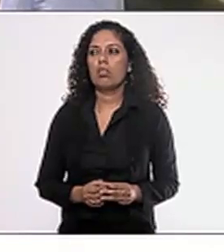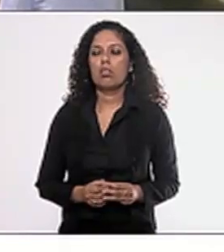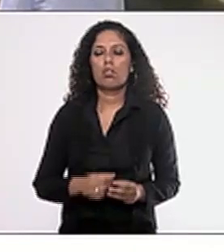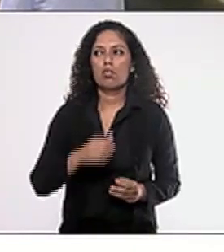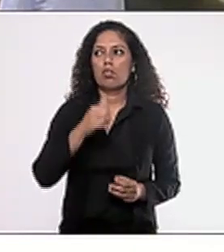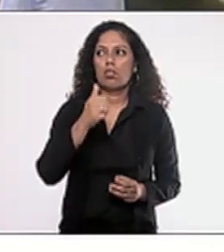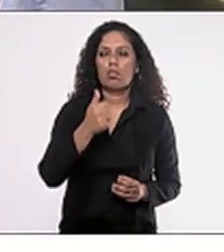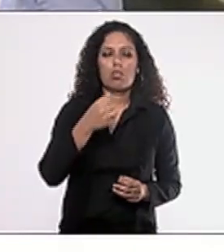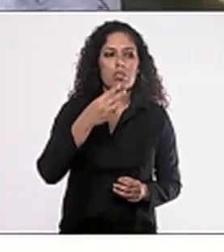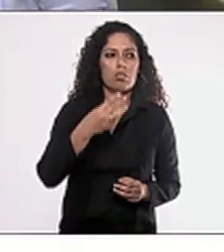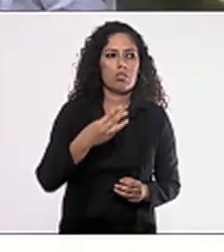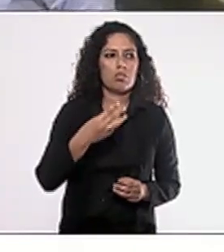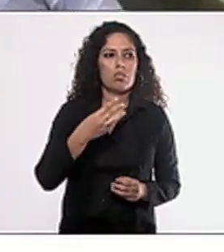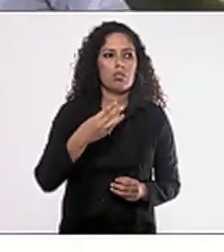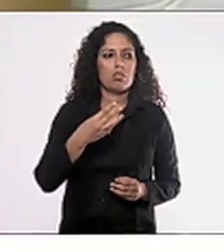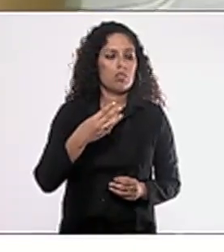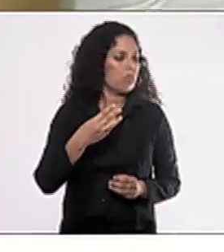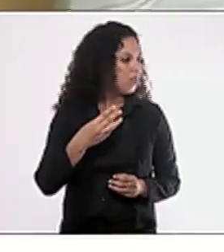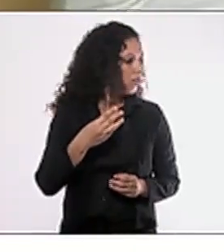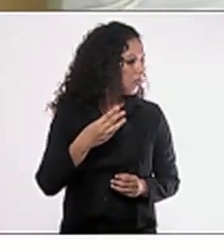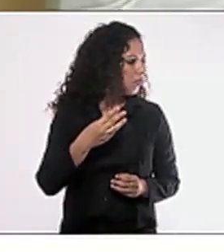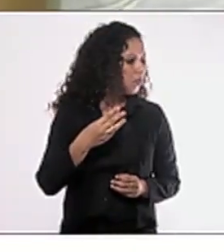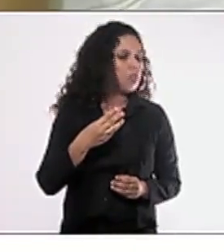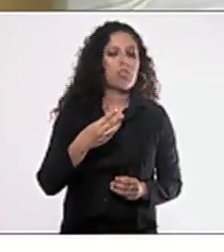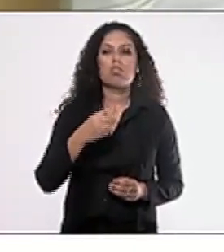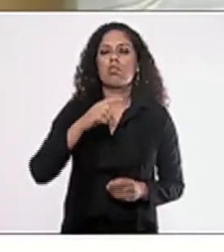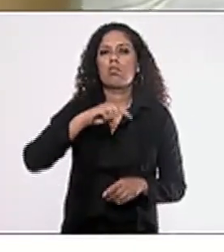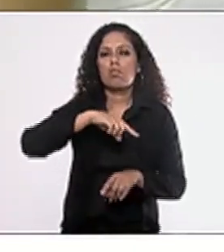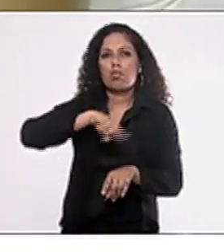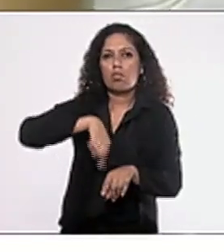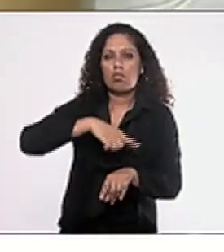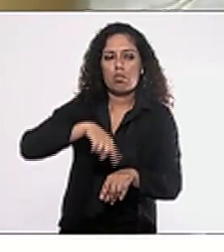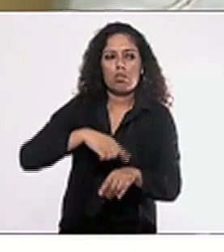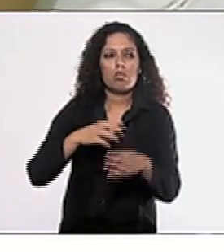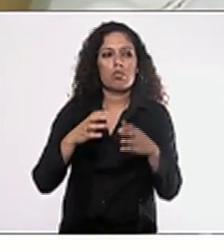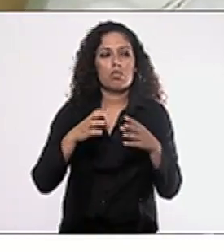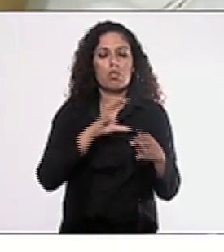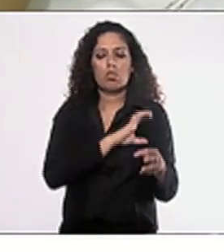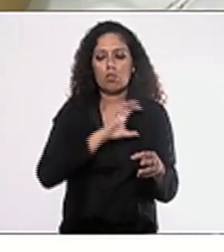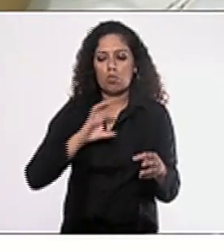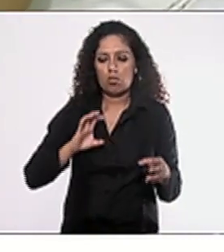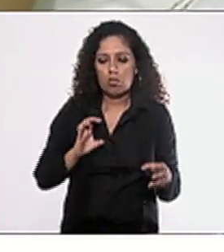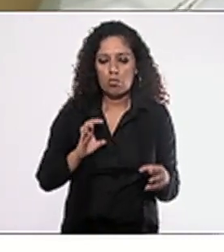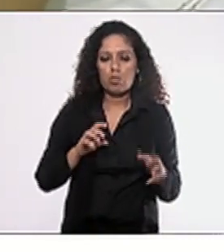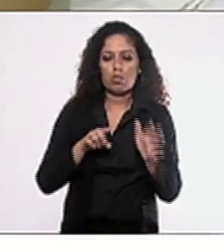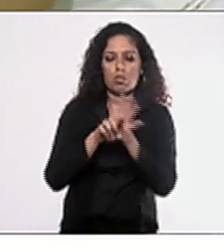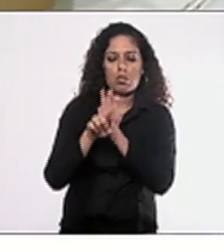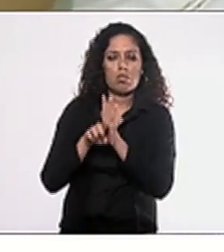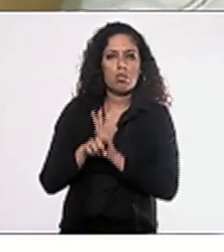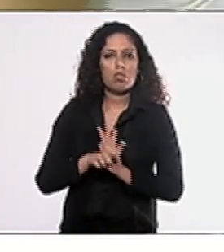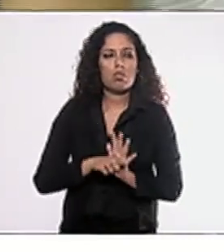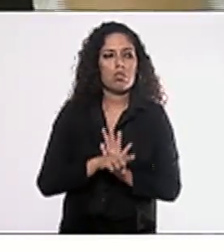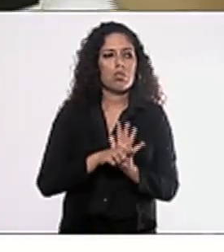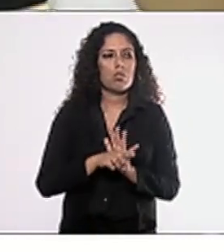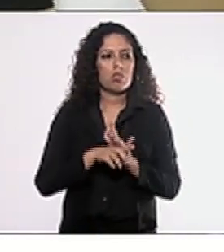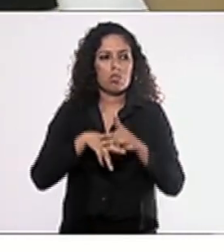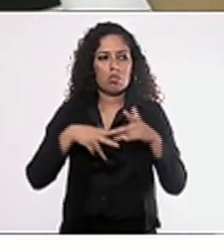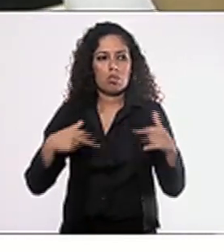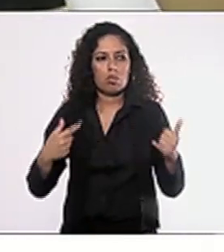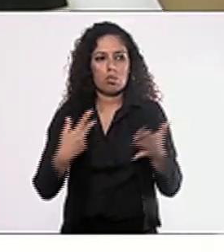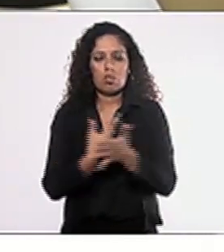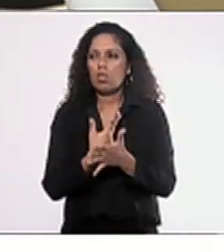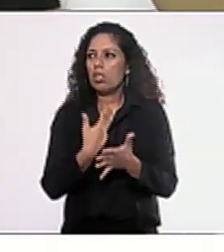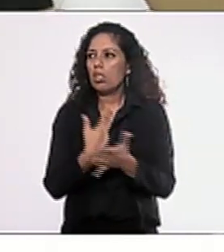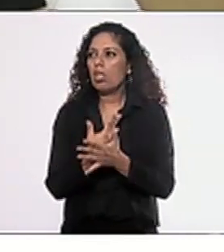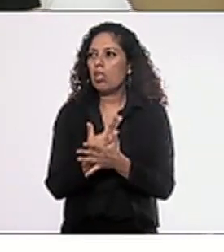às 13 horas do dia 30 de maio de 2019, na condição de presidente da Comissão Parlamentar de Inquérito destinada a investigar irregularidades nas medições